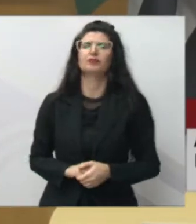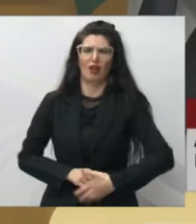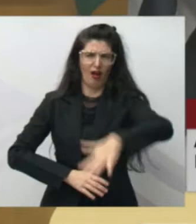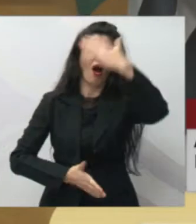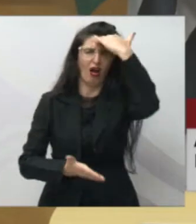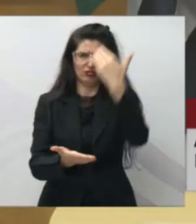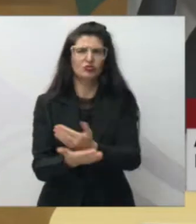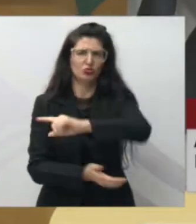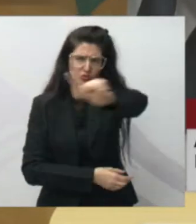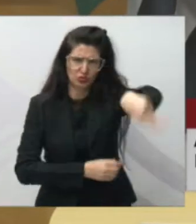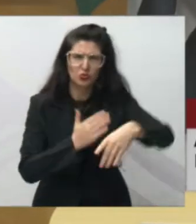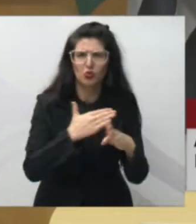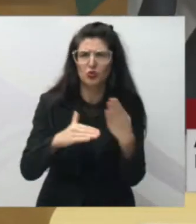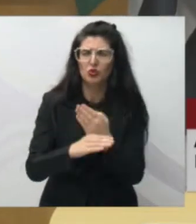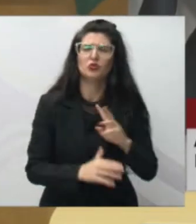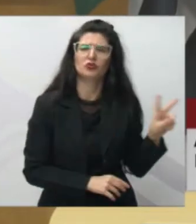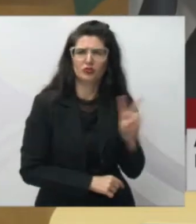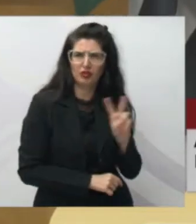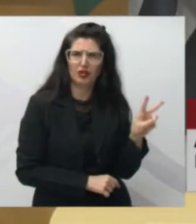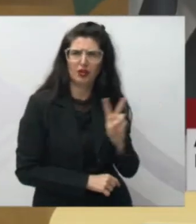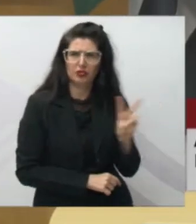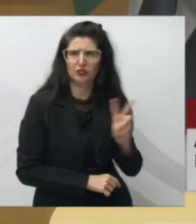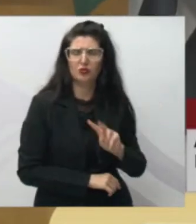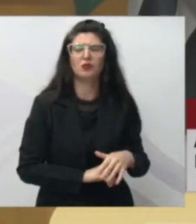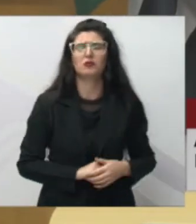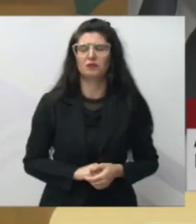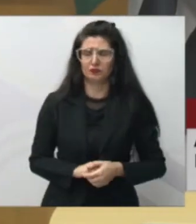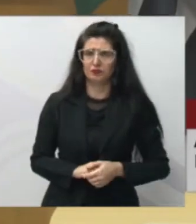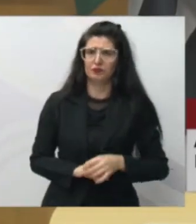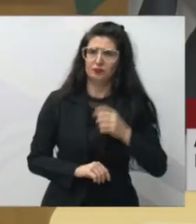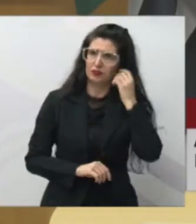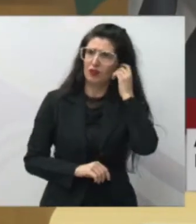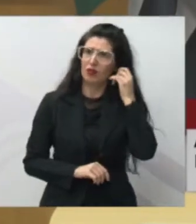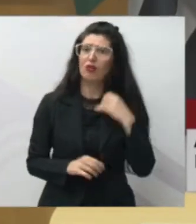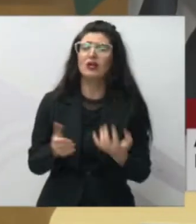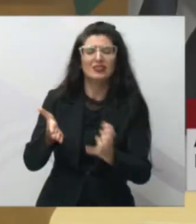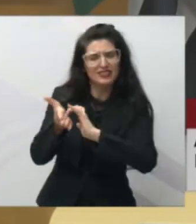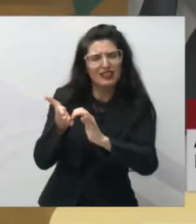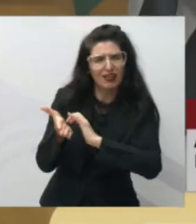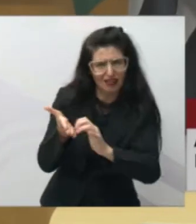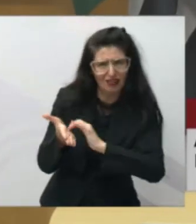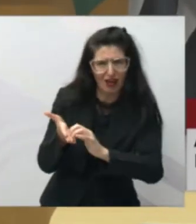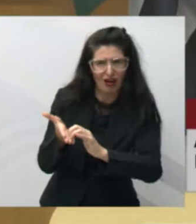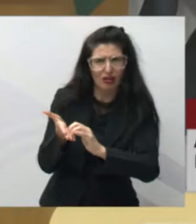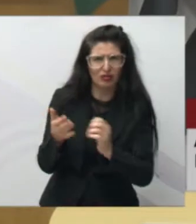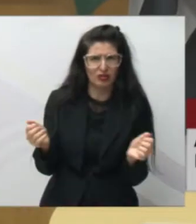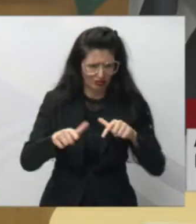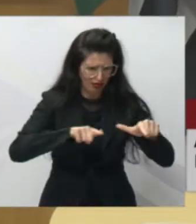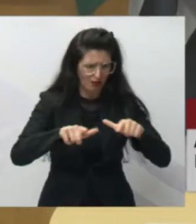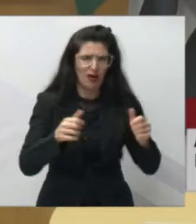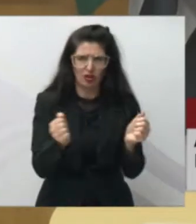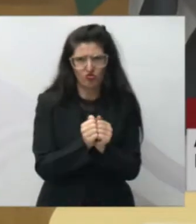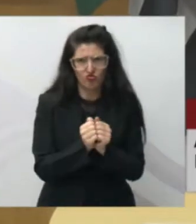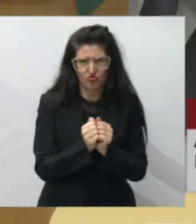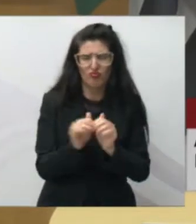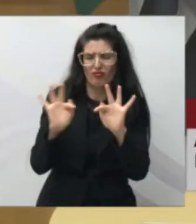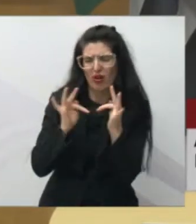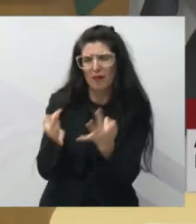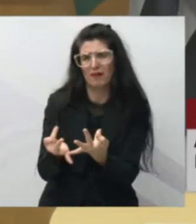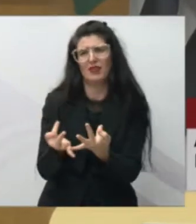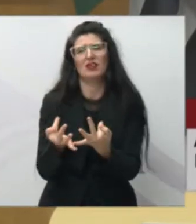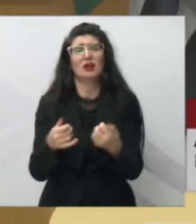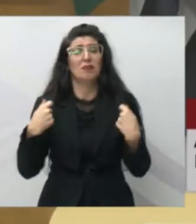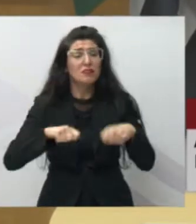todos os vereadores tenham aí em seus assessores pessoas de bem, pessoas de família, pais